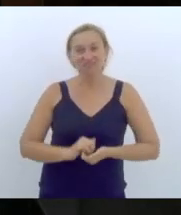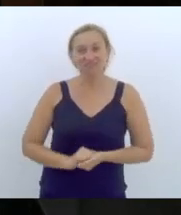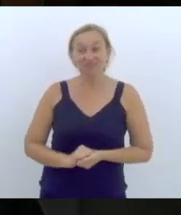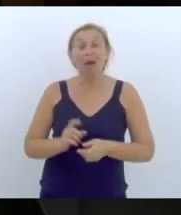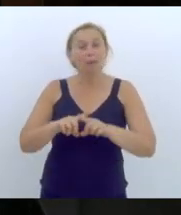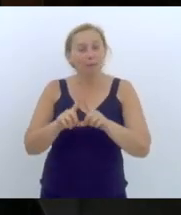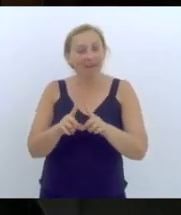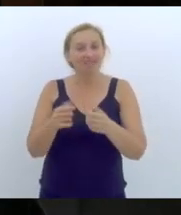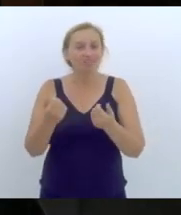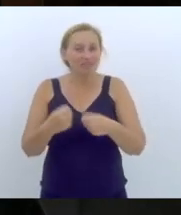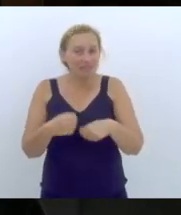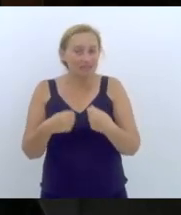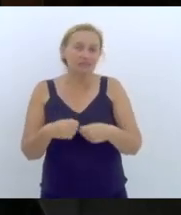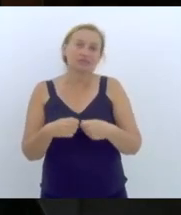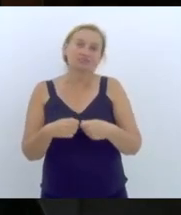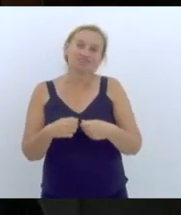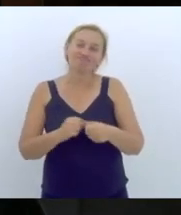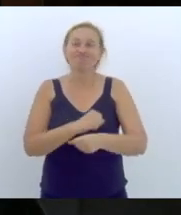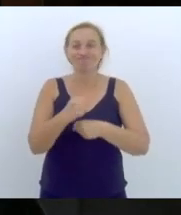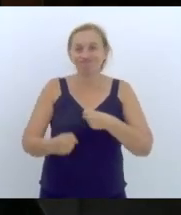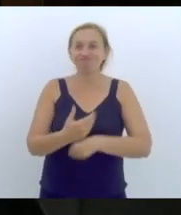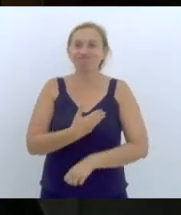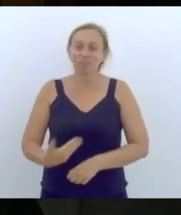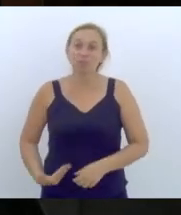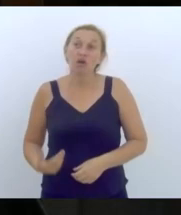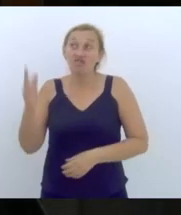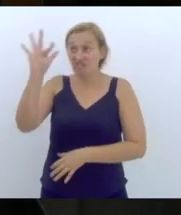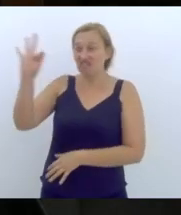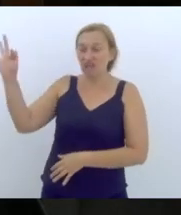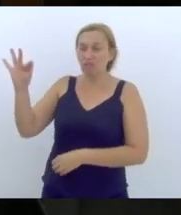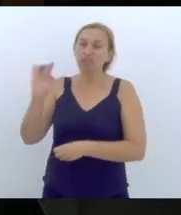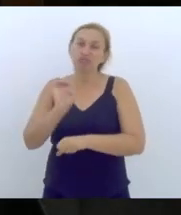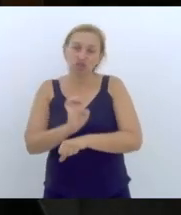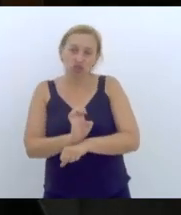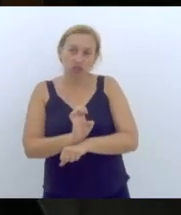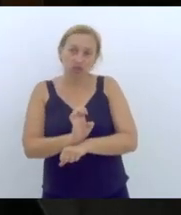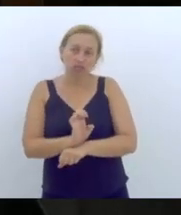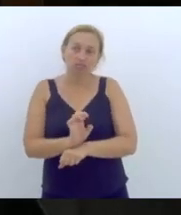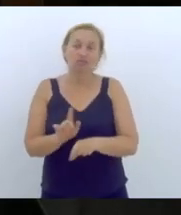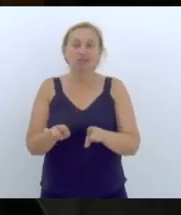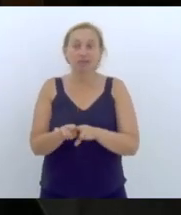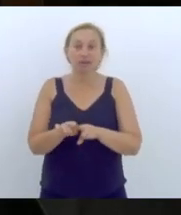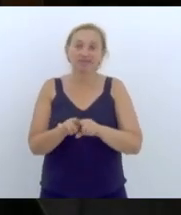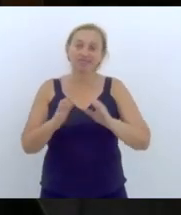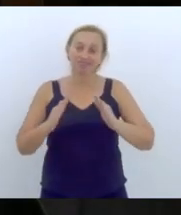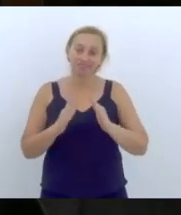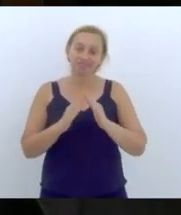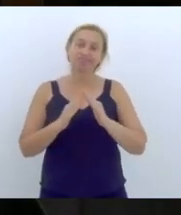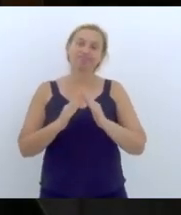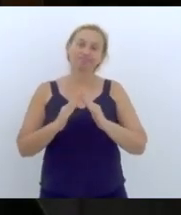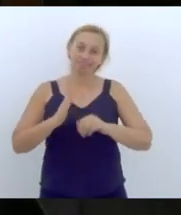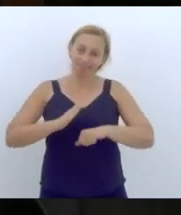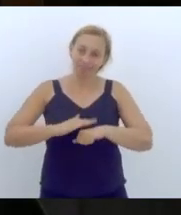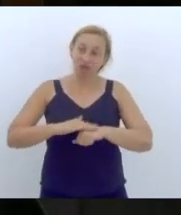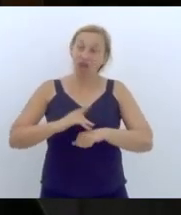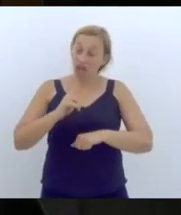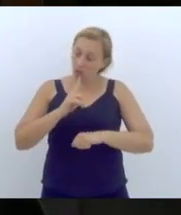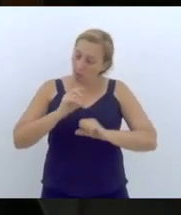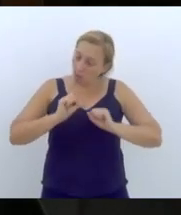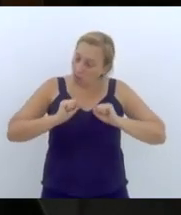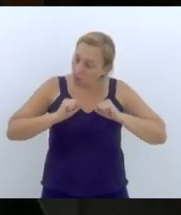mas precisa muito do poder público, tanto federal quanto estadual, quanto dessa casa. E enquanto eu tiver